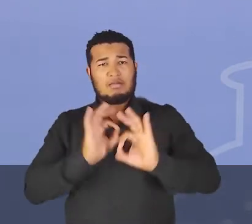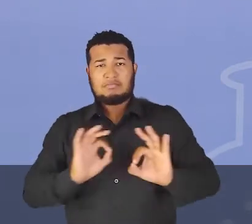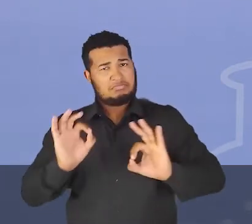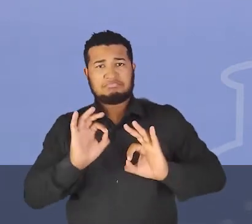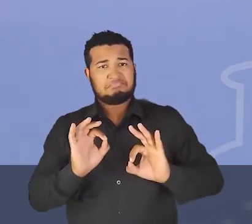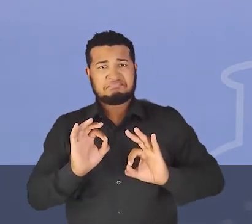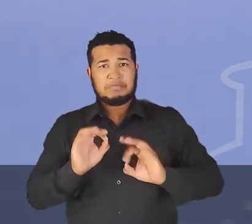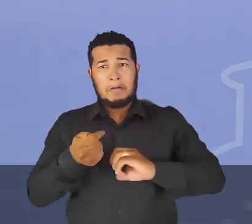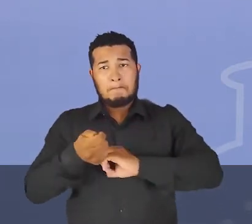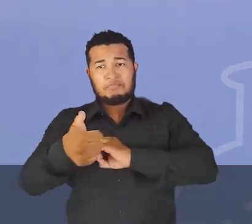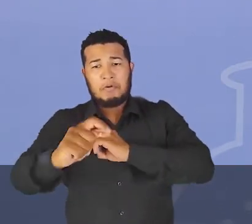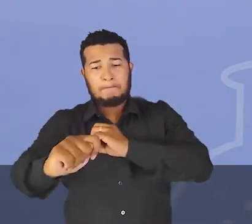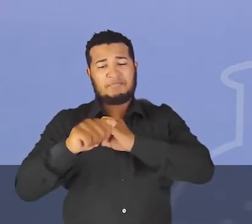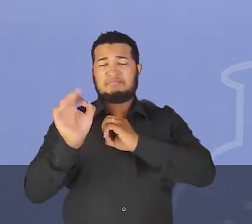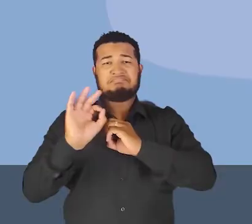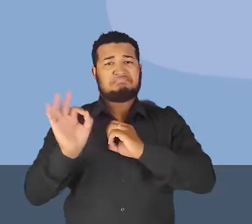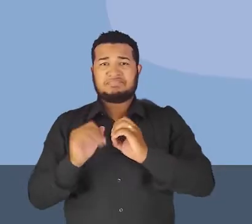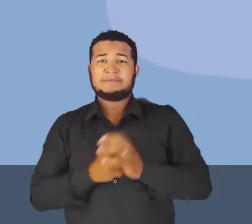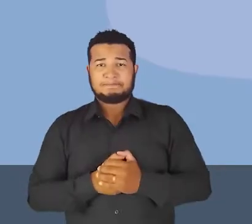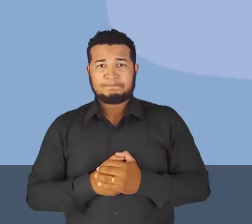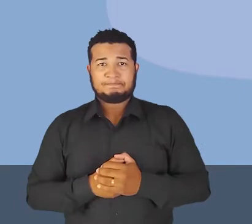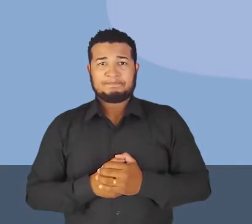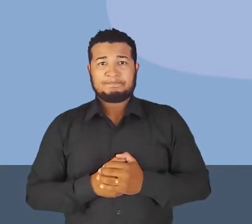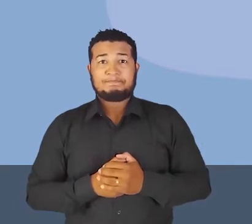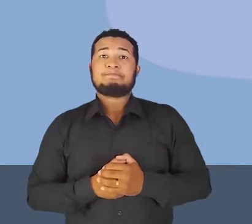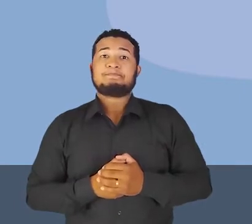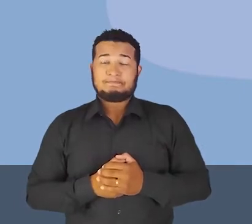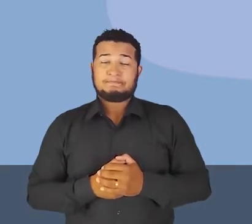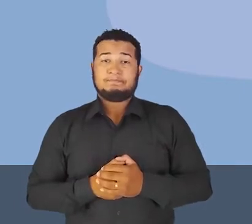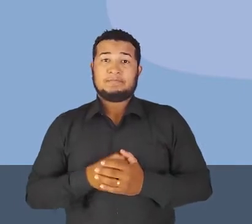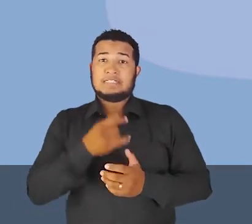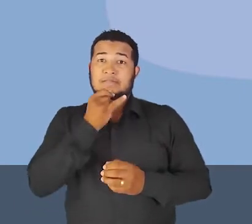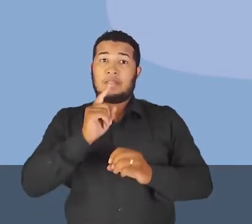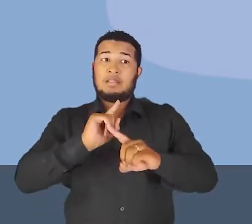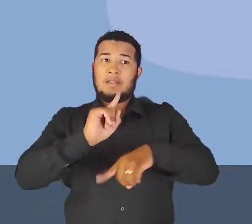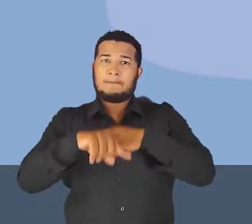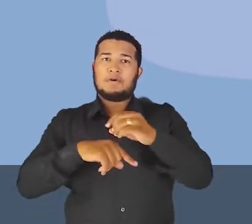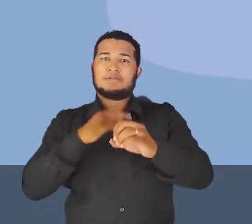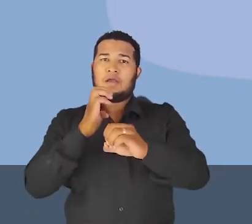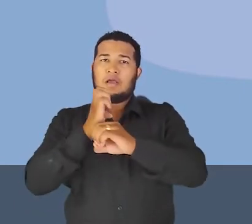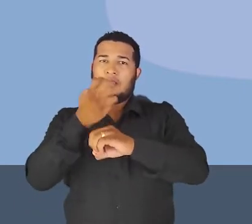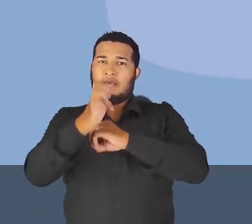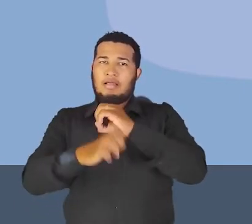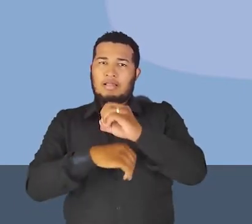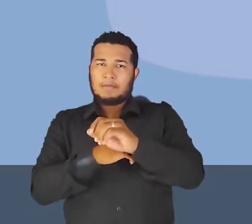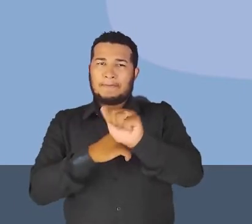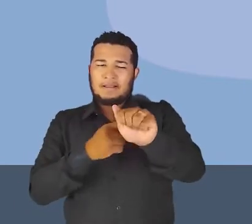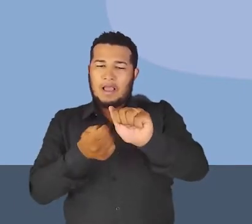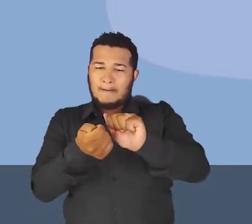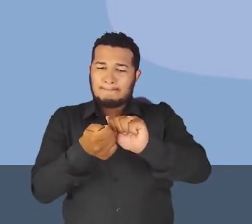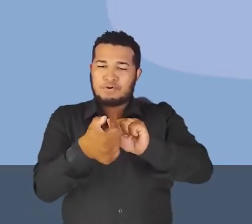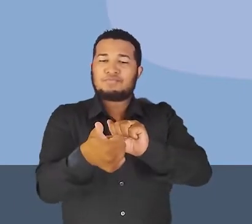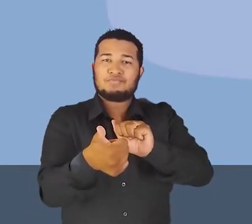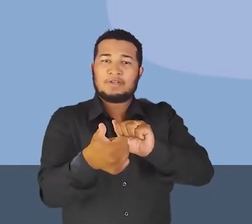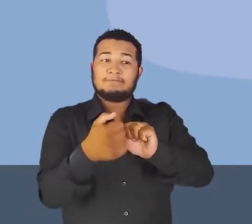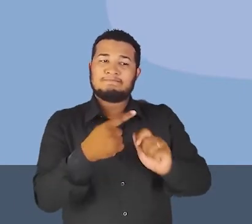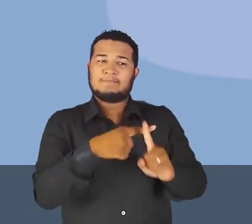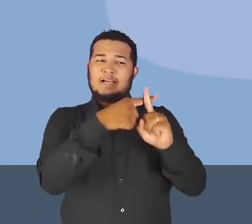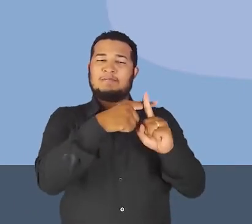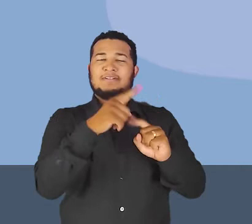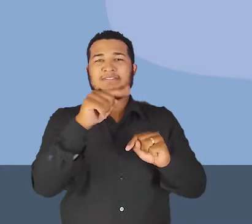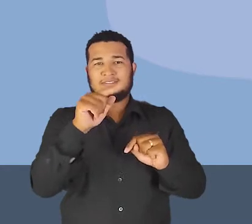meio, nem para outro elemento. Volta lá no slide. A partir do momento que ele perde elétrons, ele vira A+, e o elétron